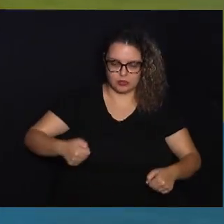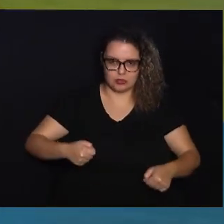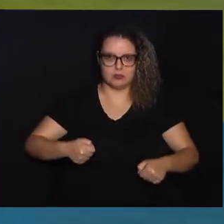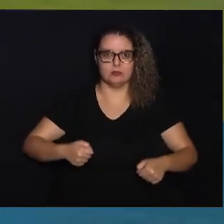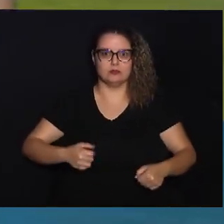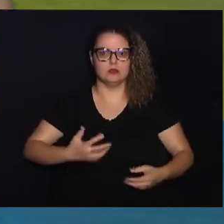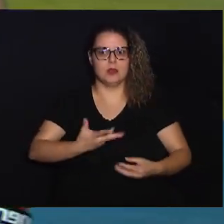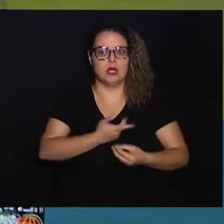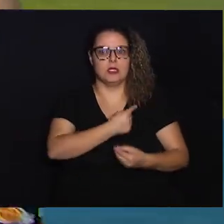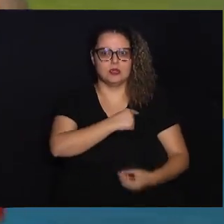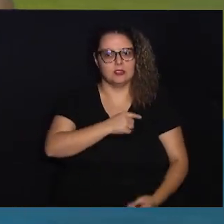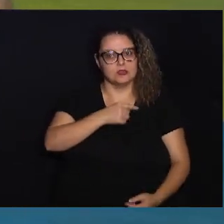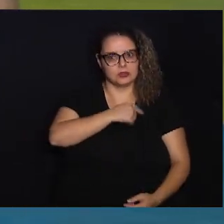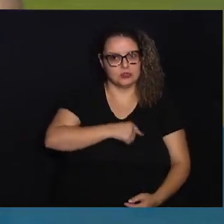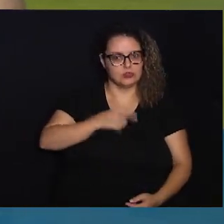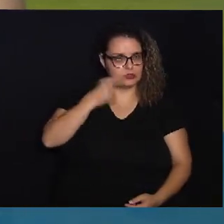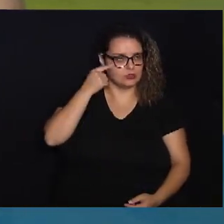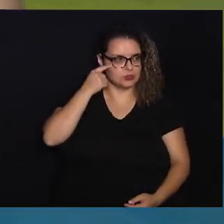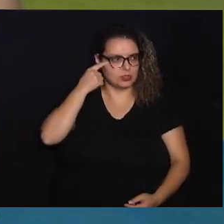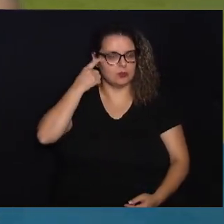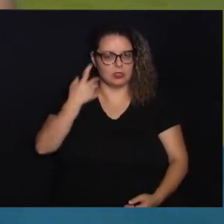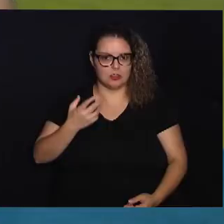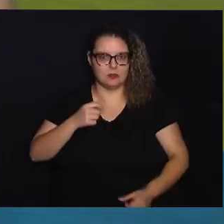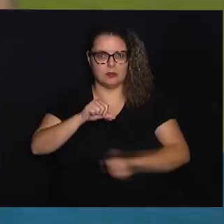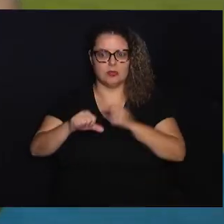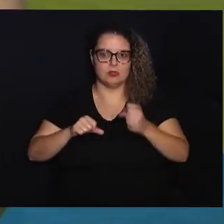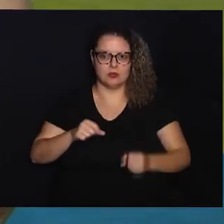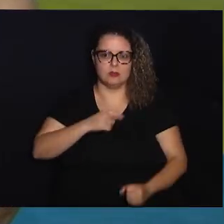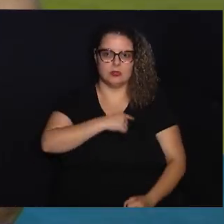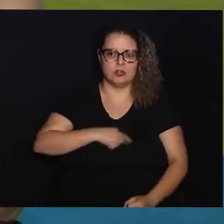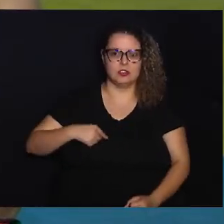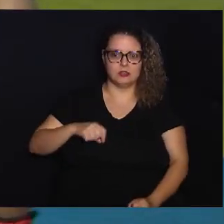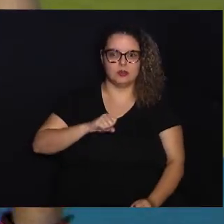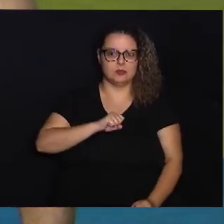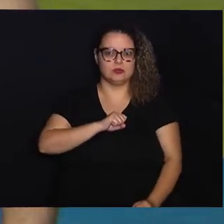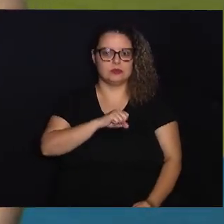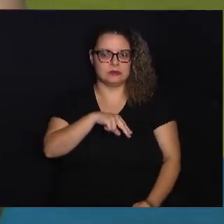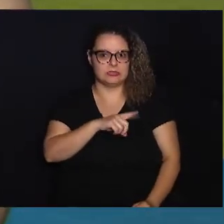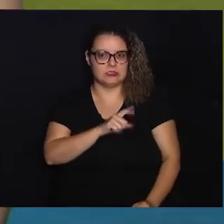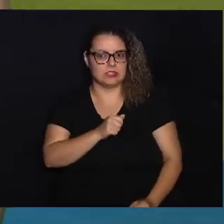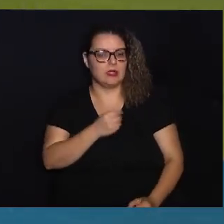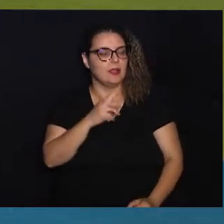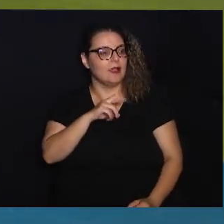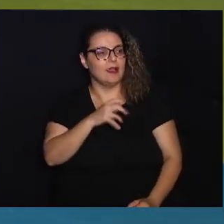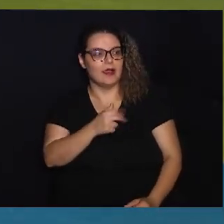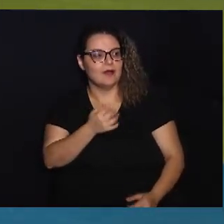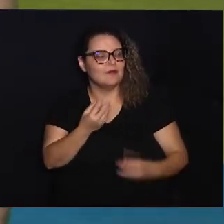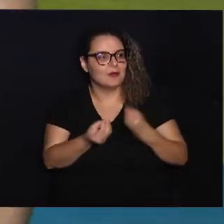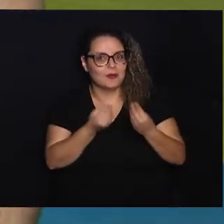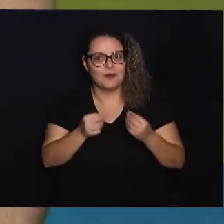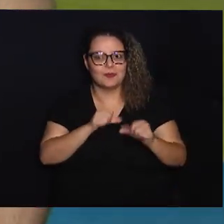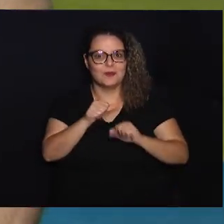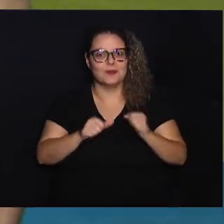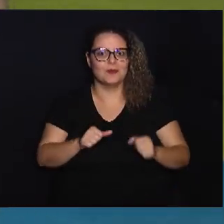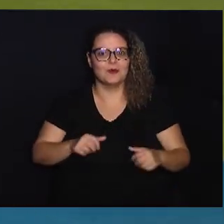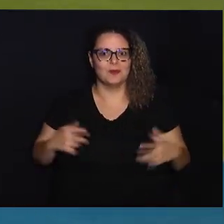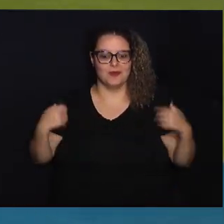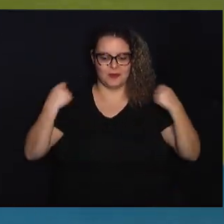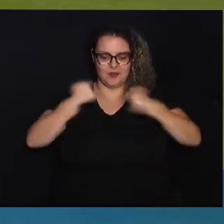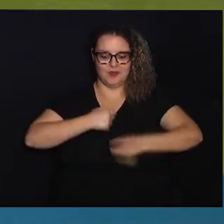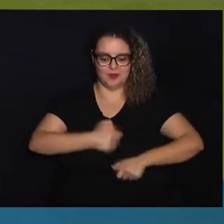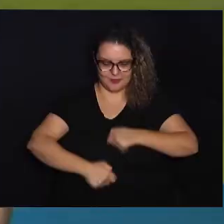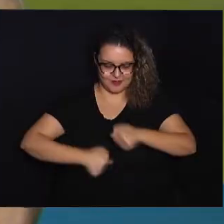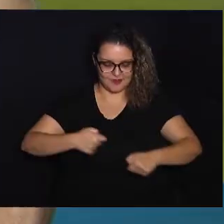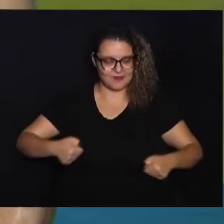o judô, uma arte marcial japonesa, por uma arte marcial chinesa, o sandá. Rafa, como que foi isso? Como que você trocou